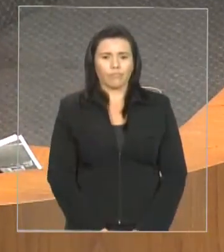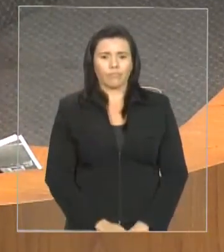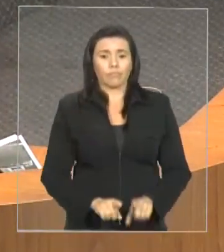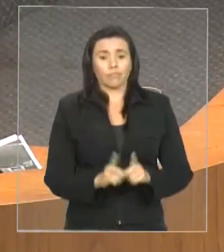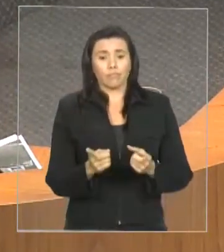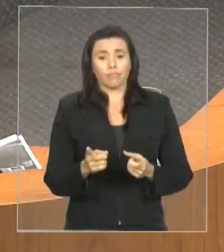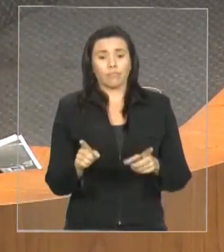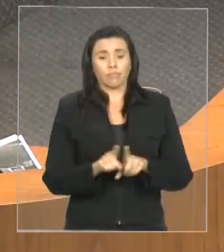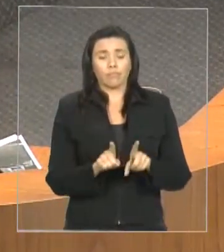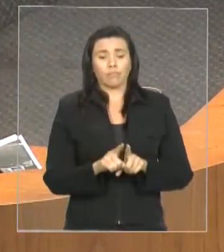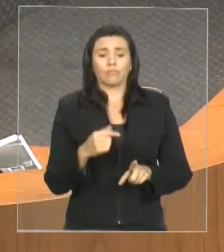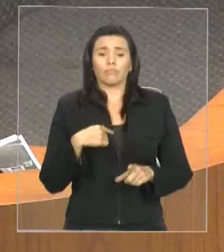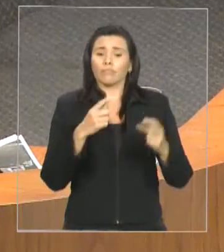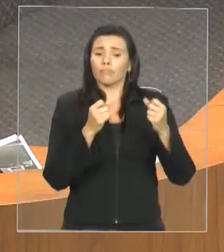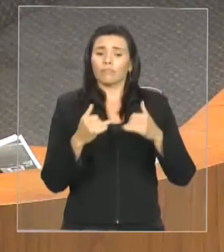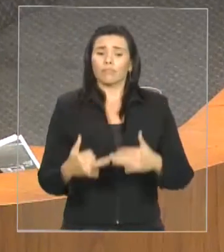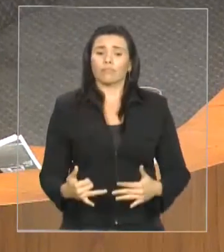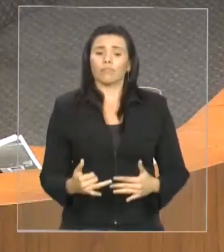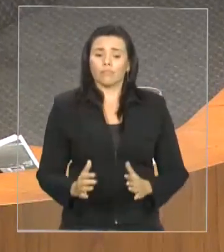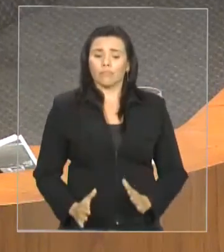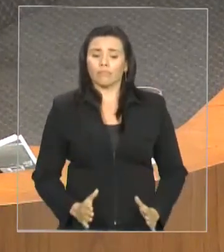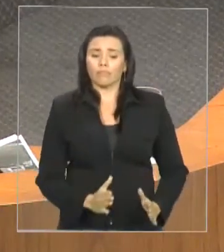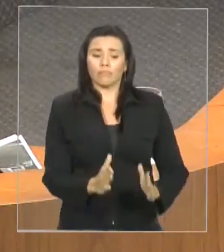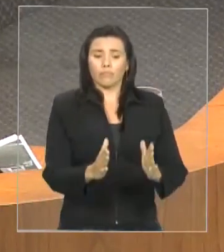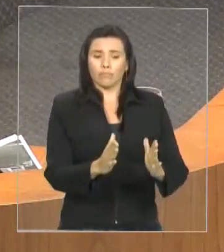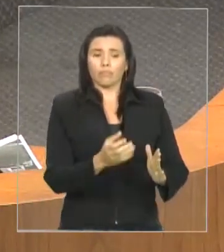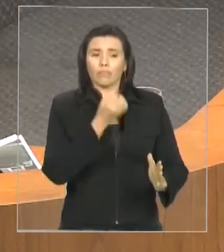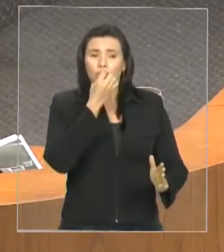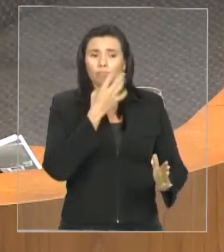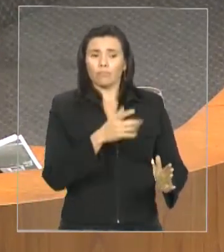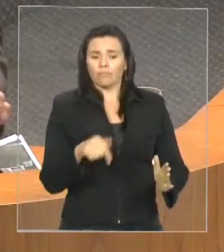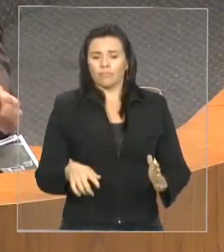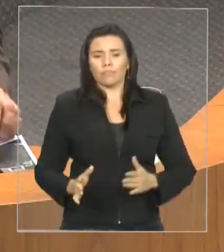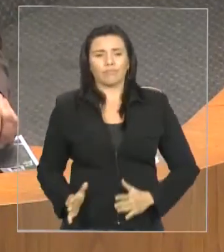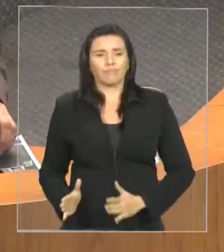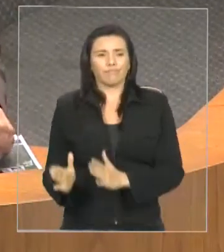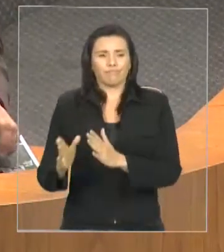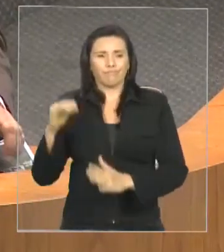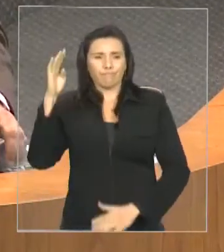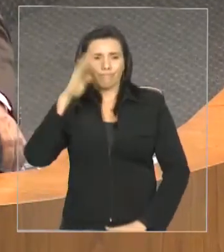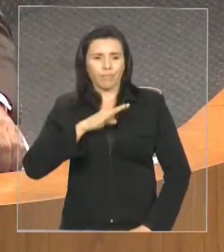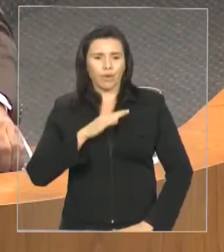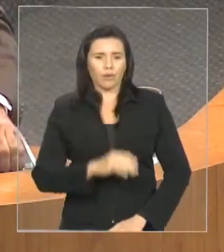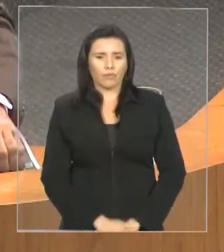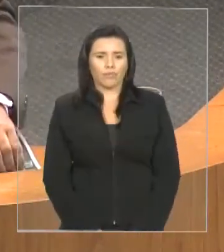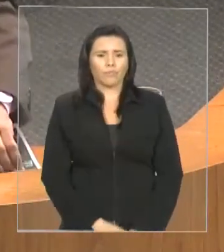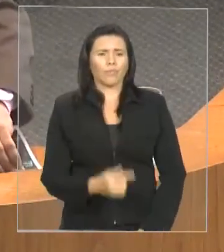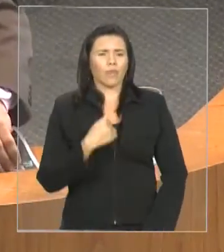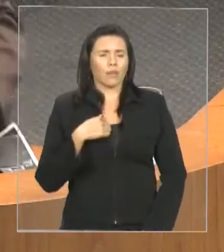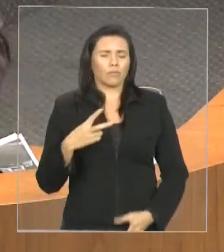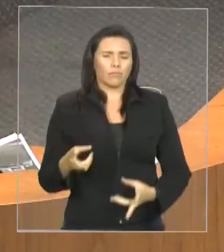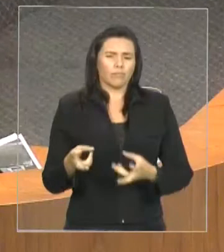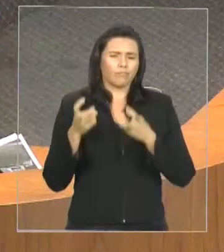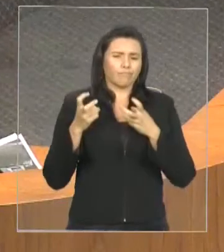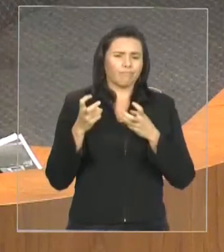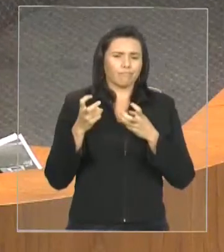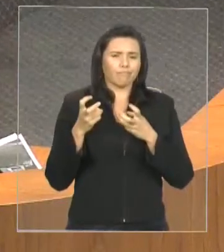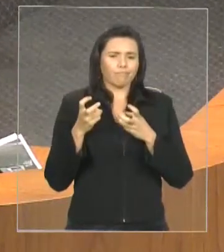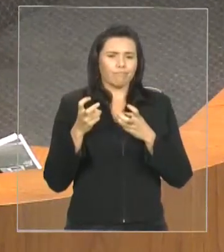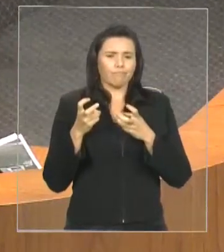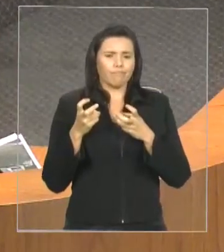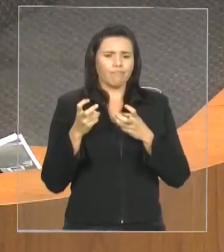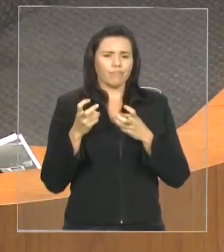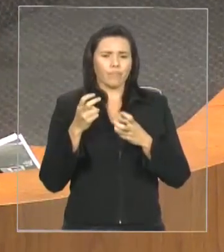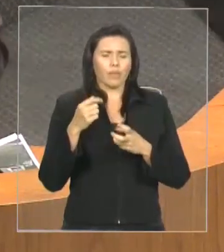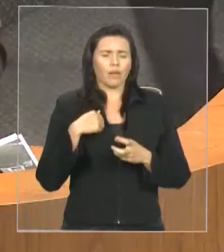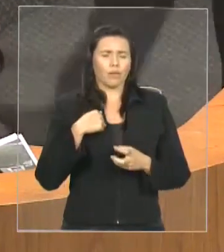relação ao caminho do bem e ao caminho tortuoso. E eu tenho tido um olhar atento com relação às minhas